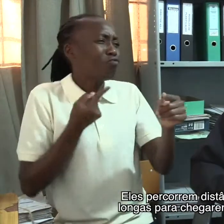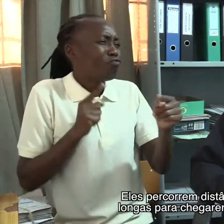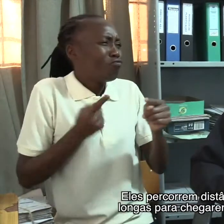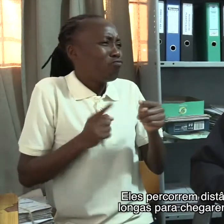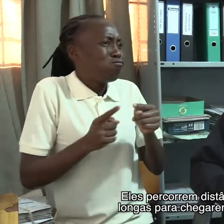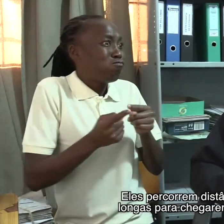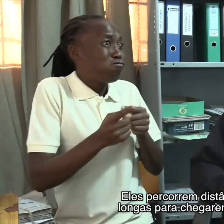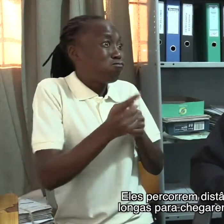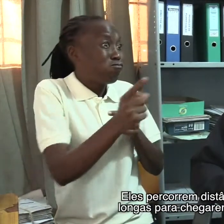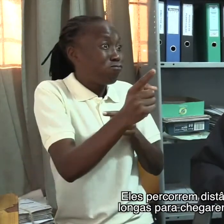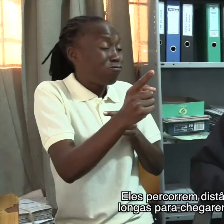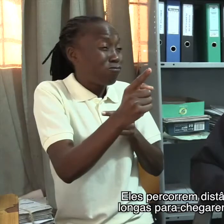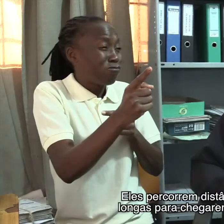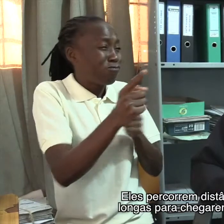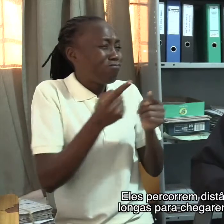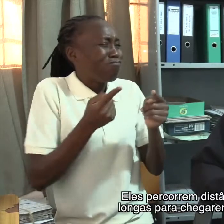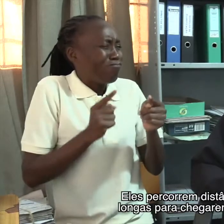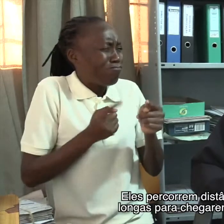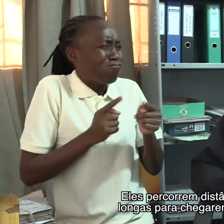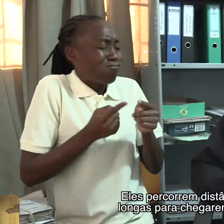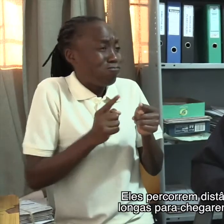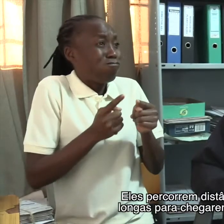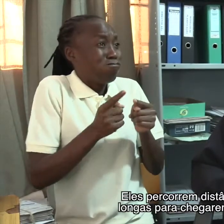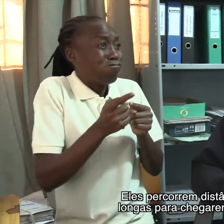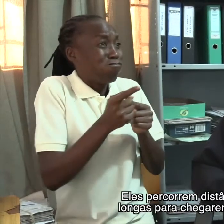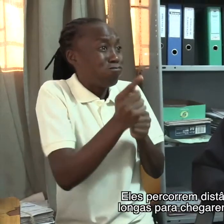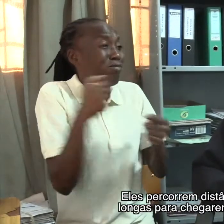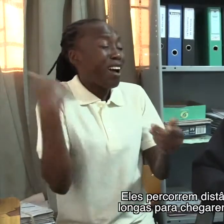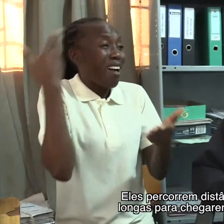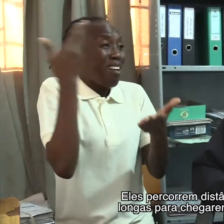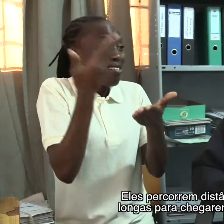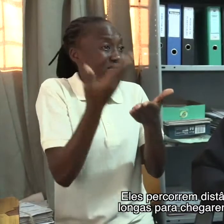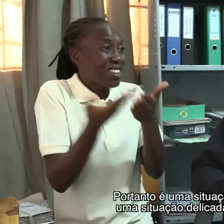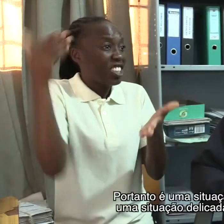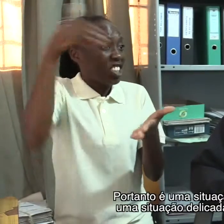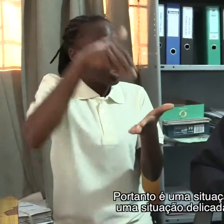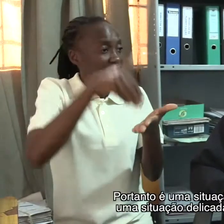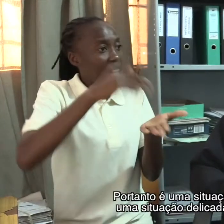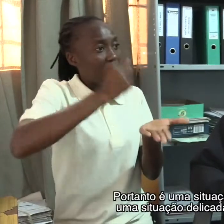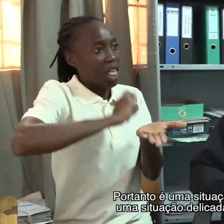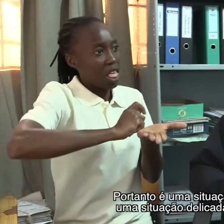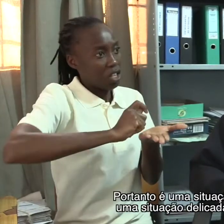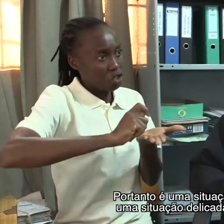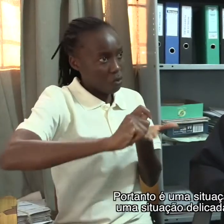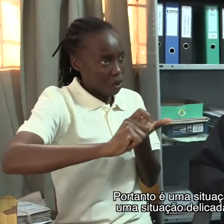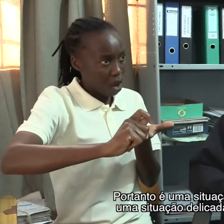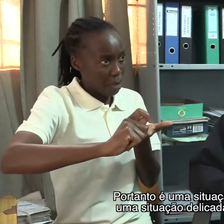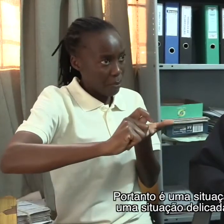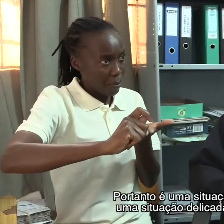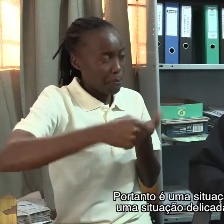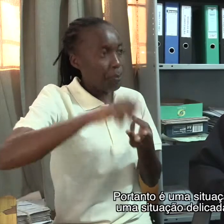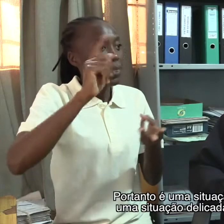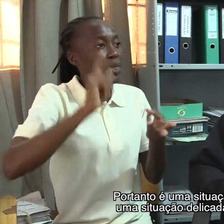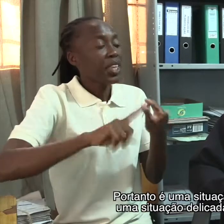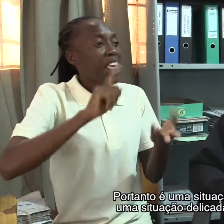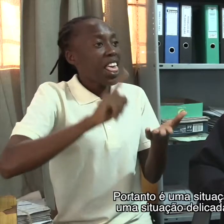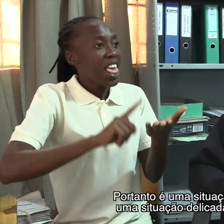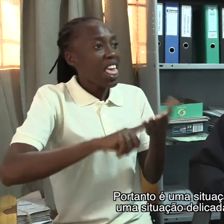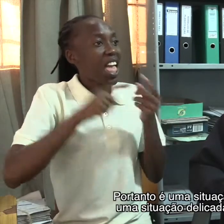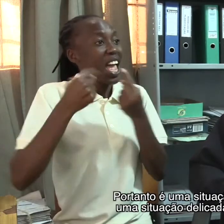longas até se fazer a escola. Portanto, é uma situação